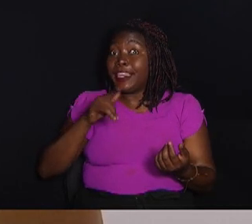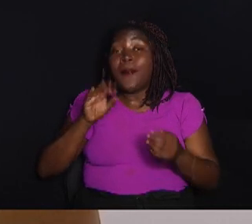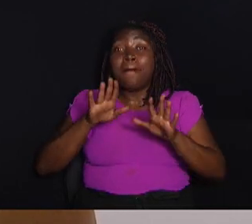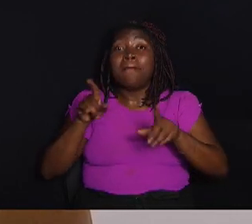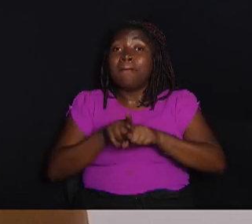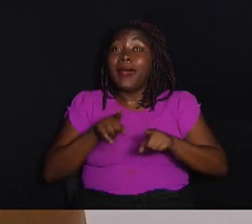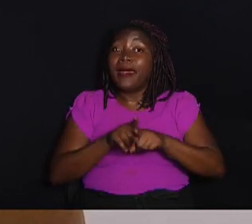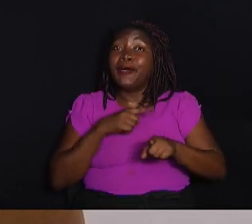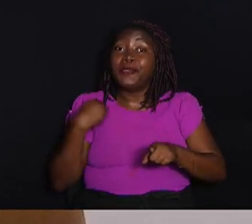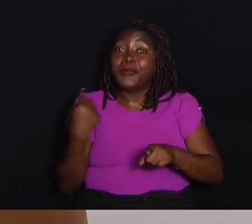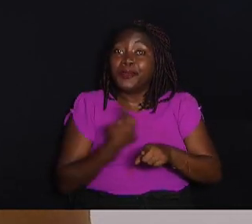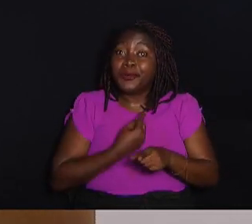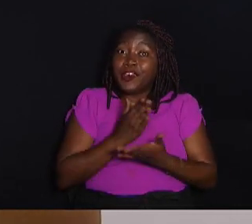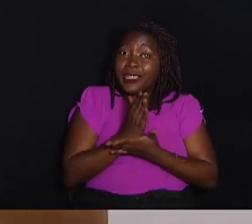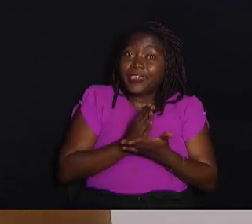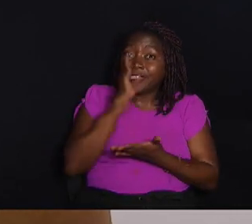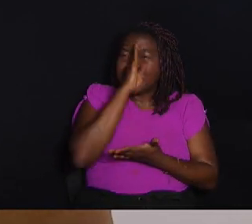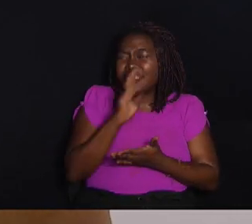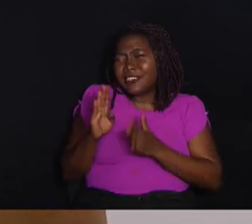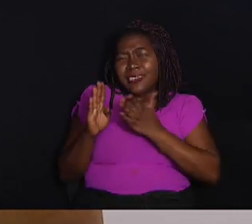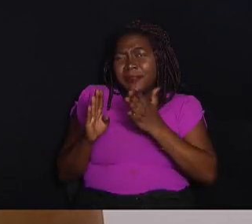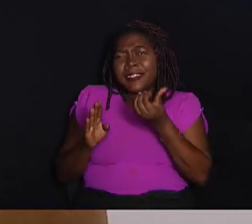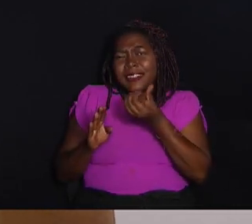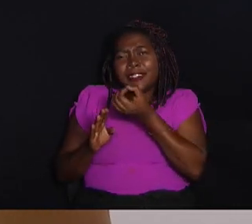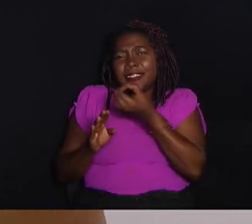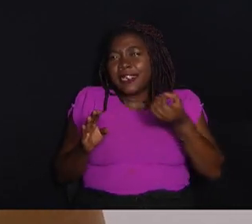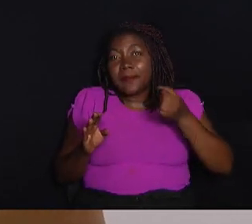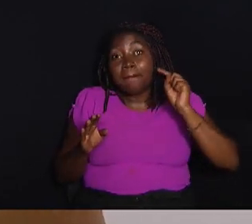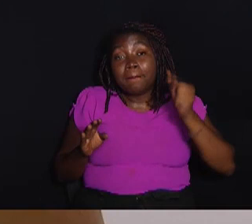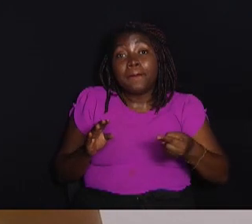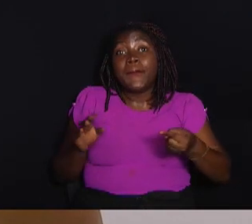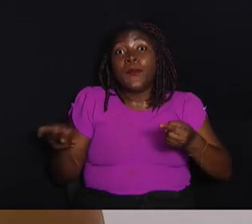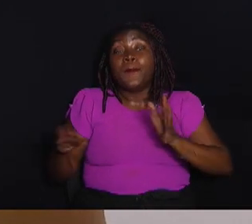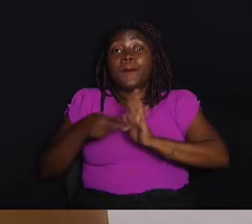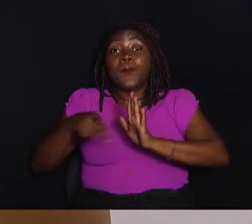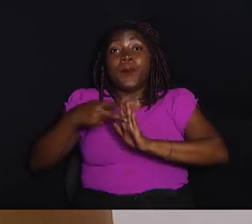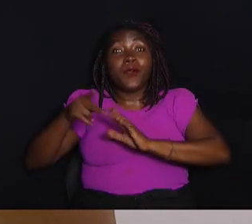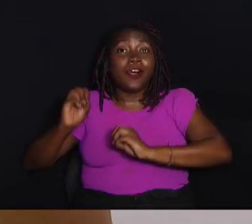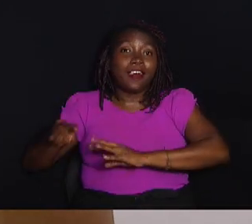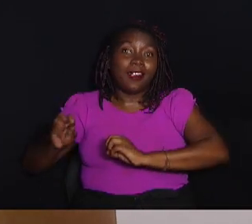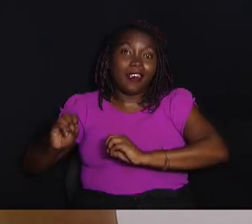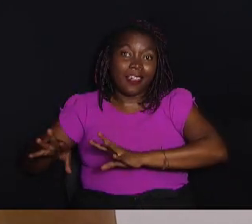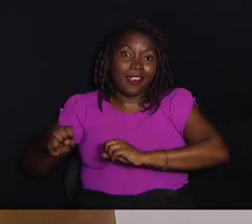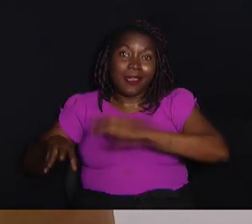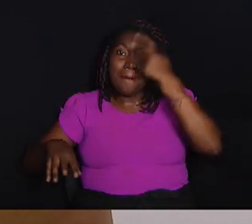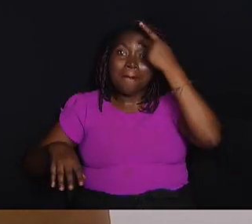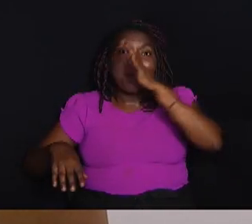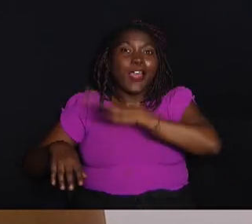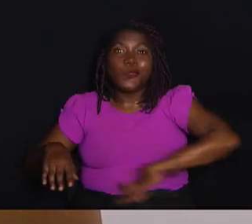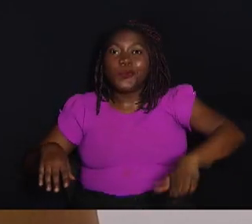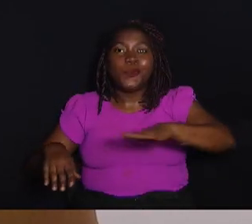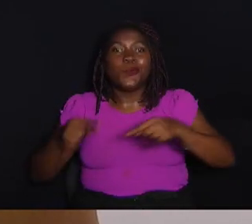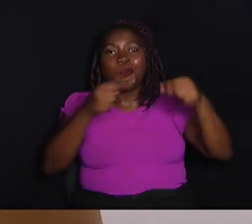destinamos em torno de 600.000 para projetos educativos para toda a rede de